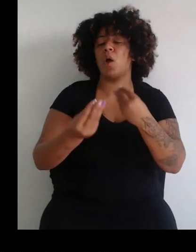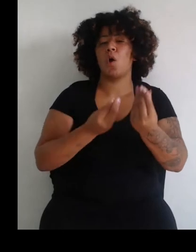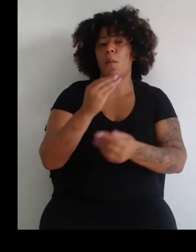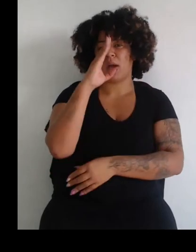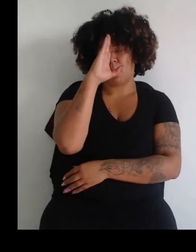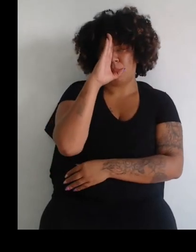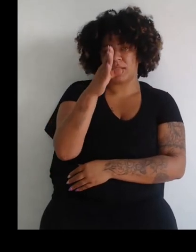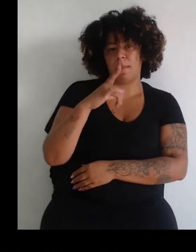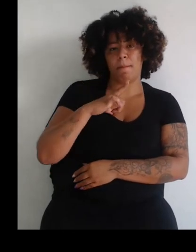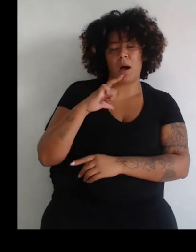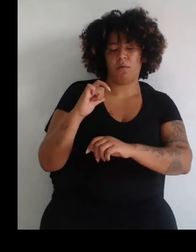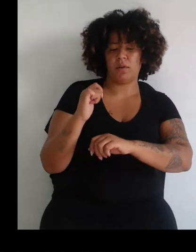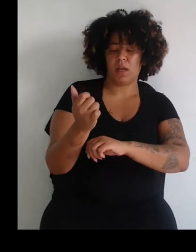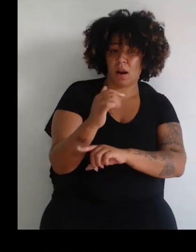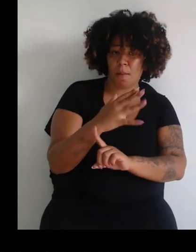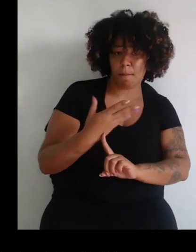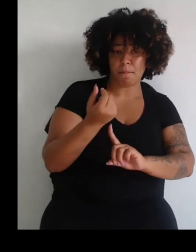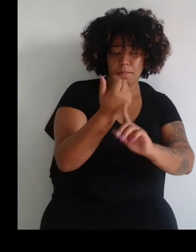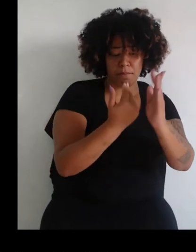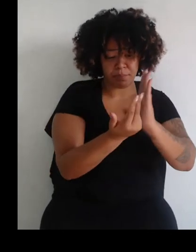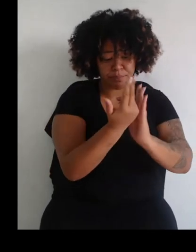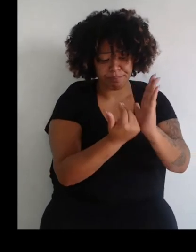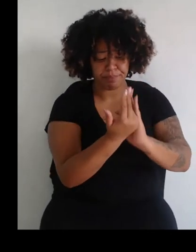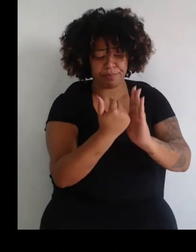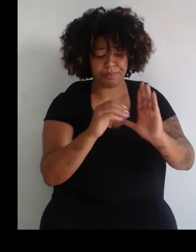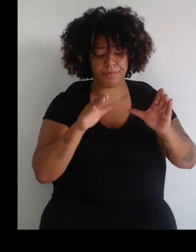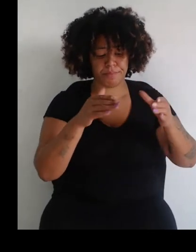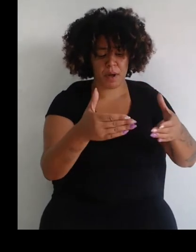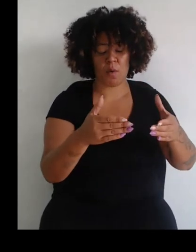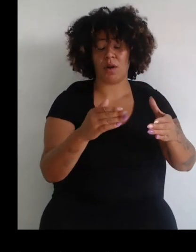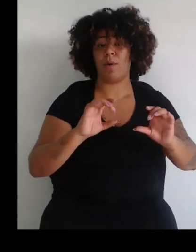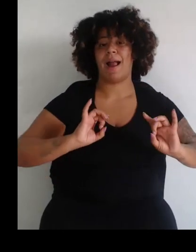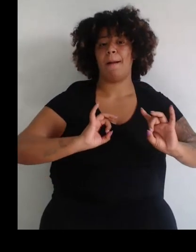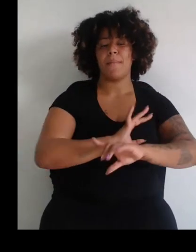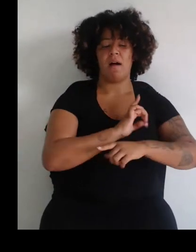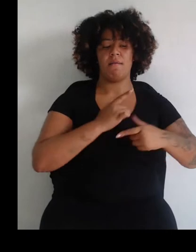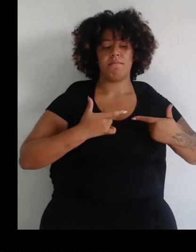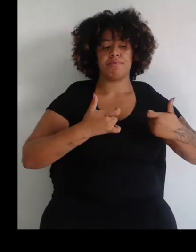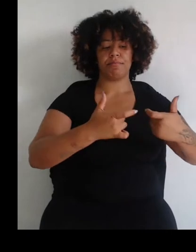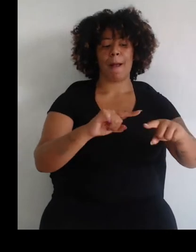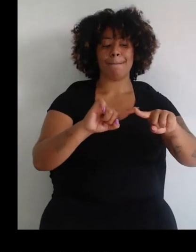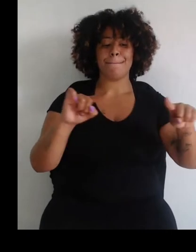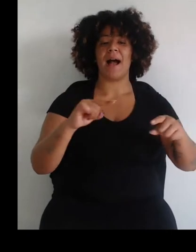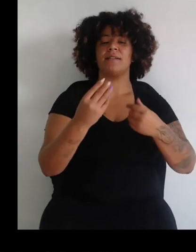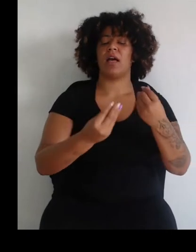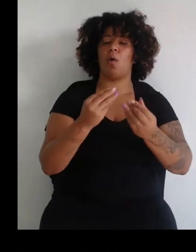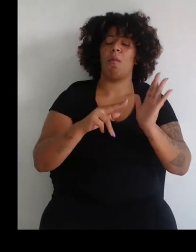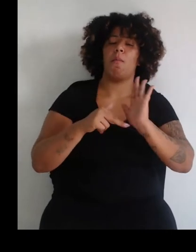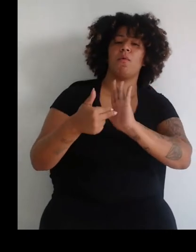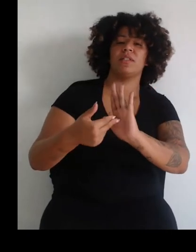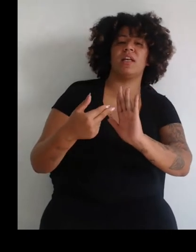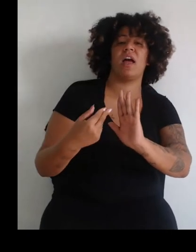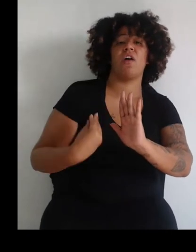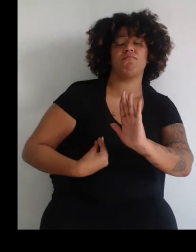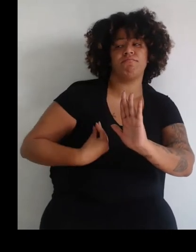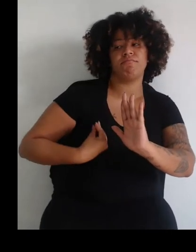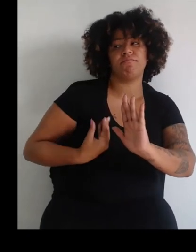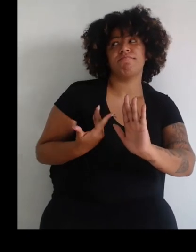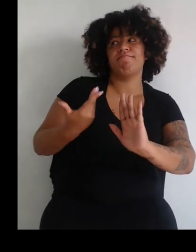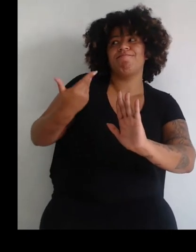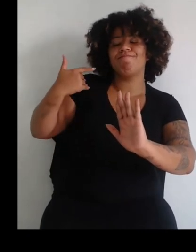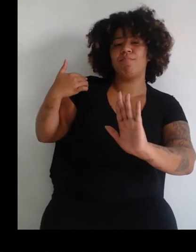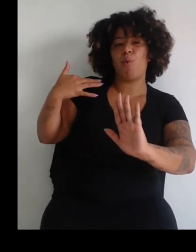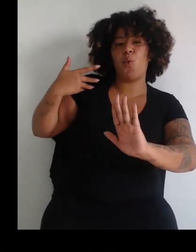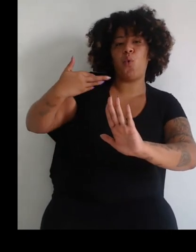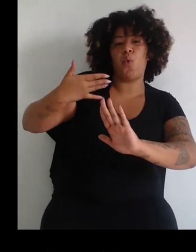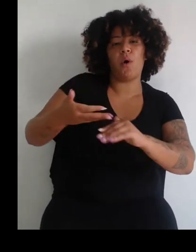britânico do pós guerra fornecendo em sites importantes para estruturar essa recepção crítica da sua obra por muitos anos